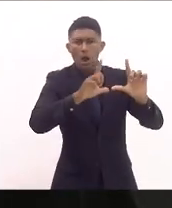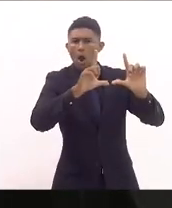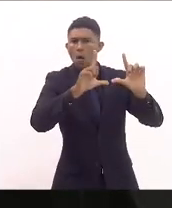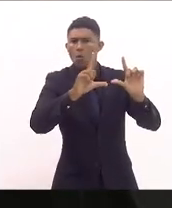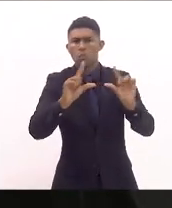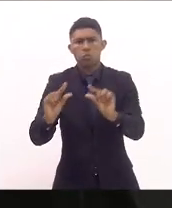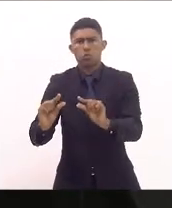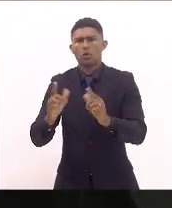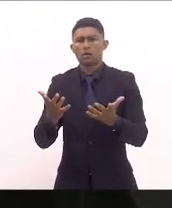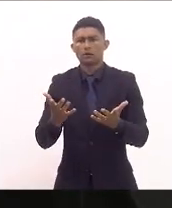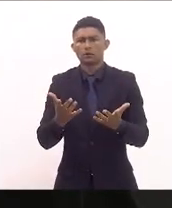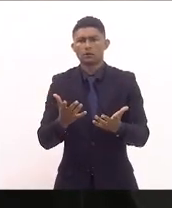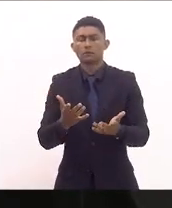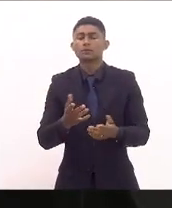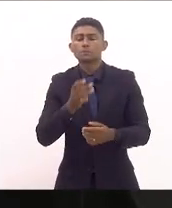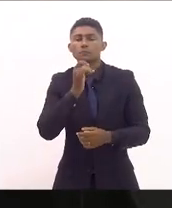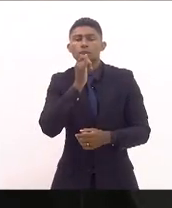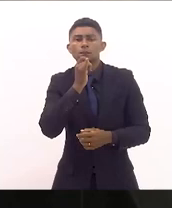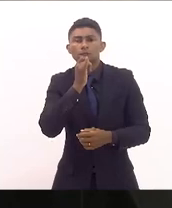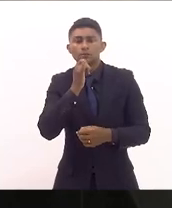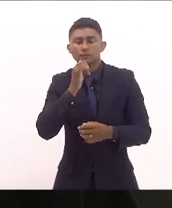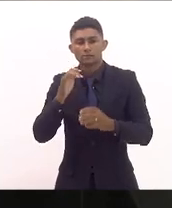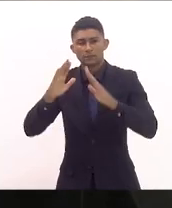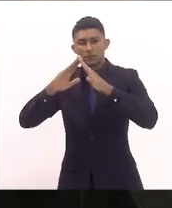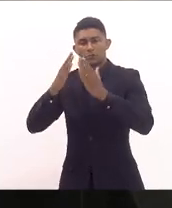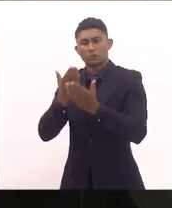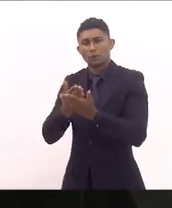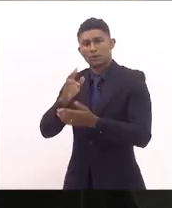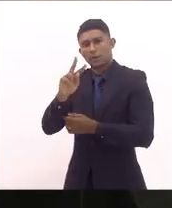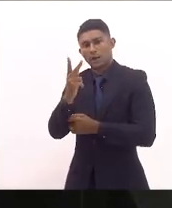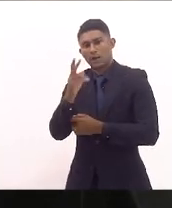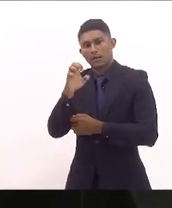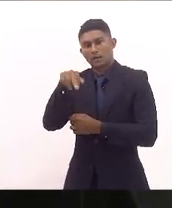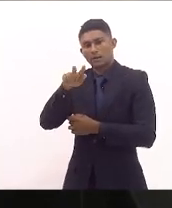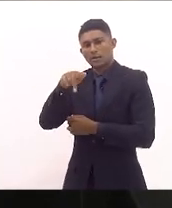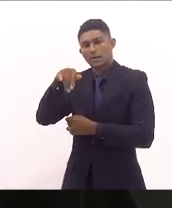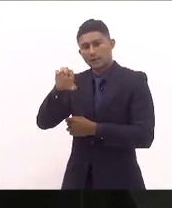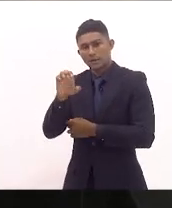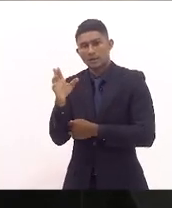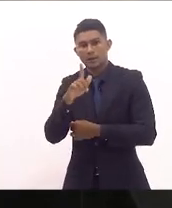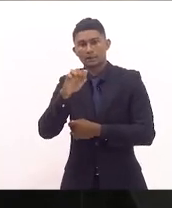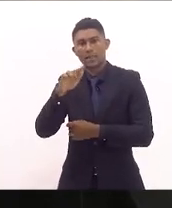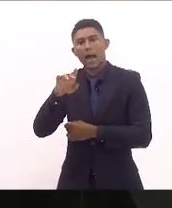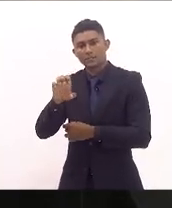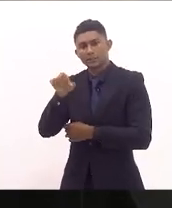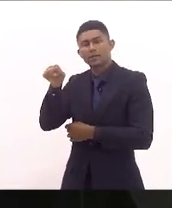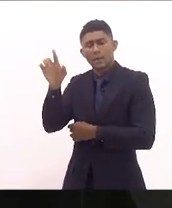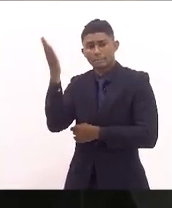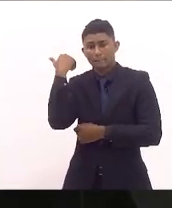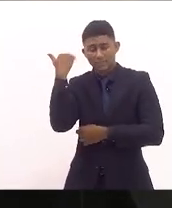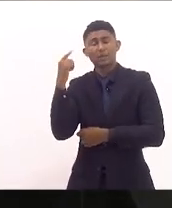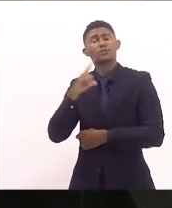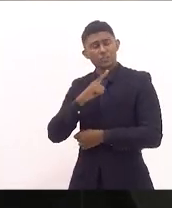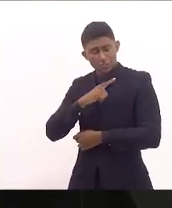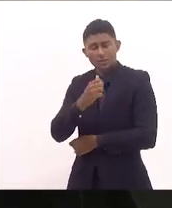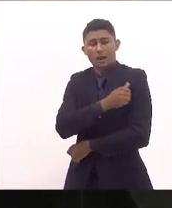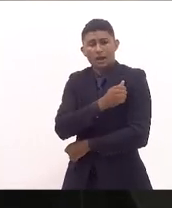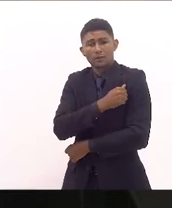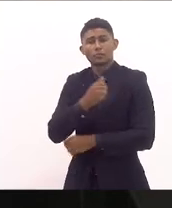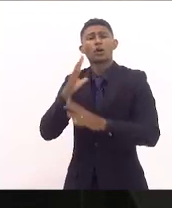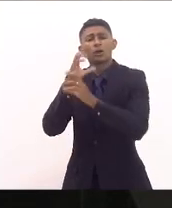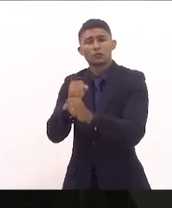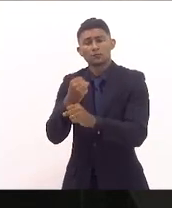a gente teve por exemplo Henrique Lage uma escola que já chegou até mais 3 mil alunos esse número se reduziu